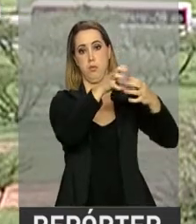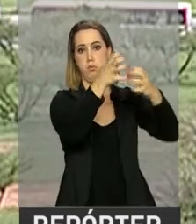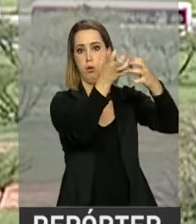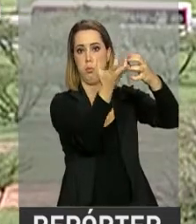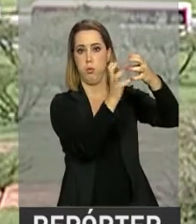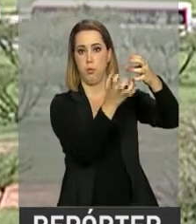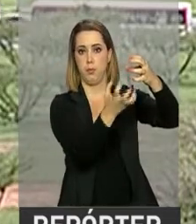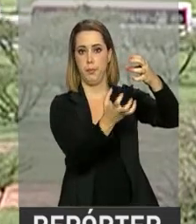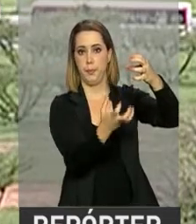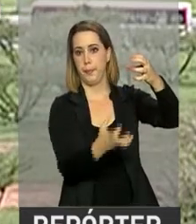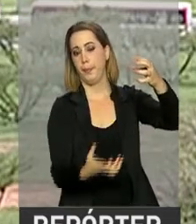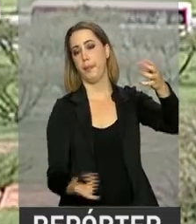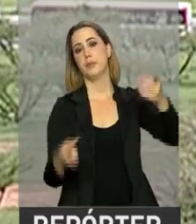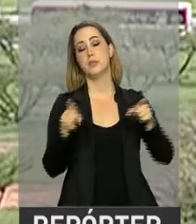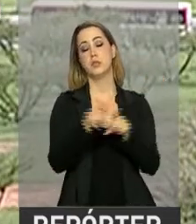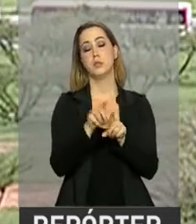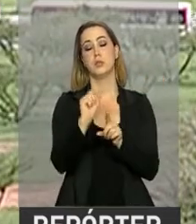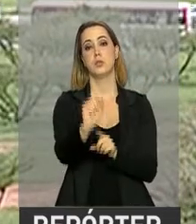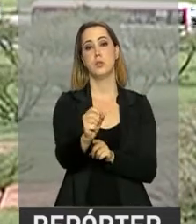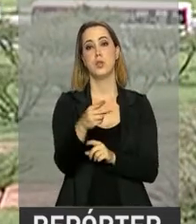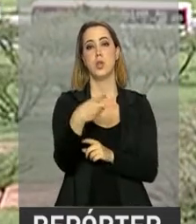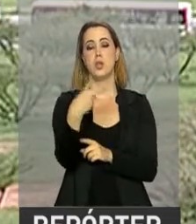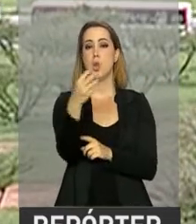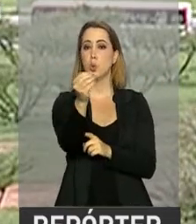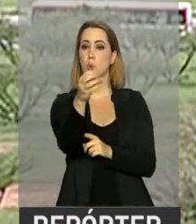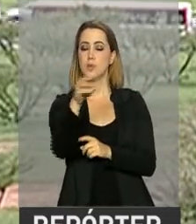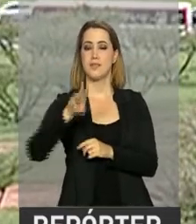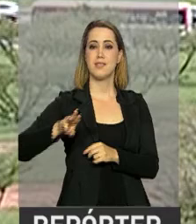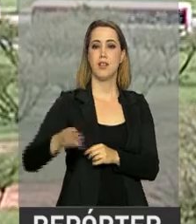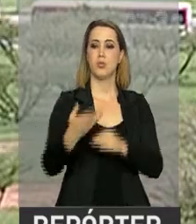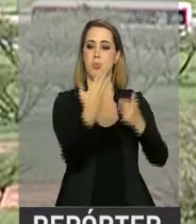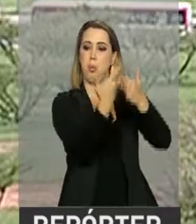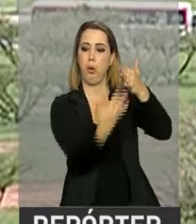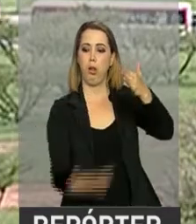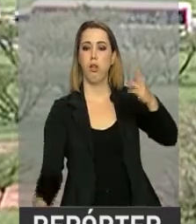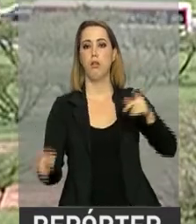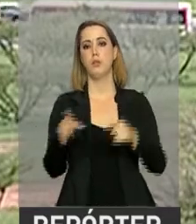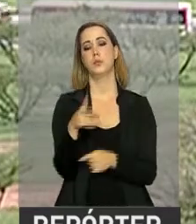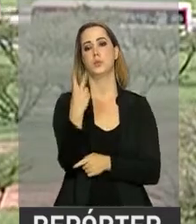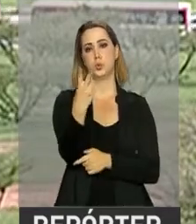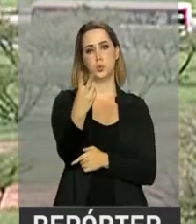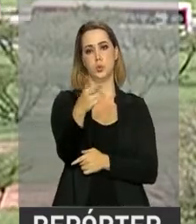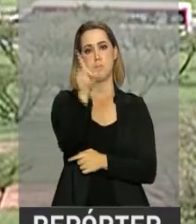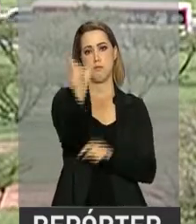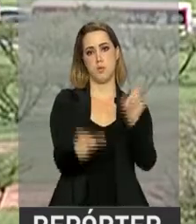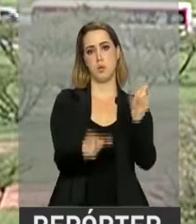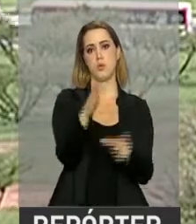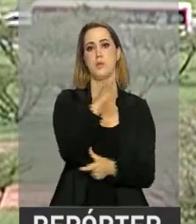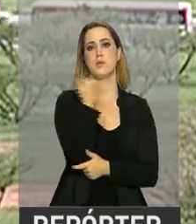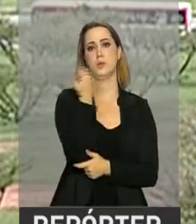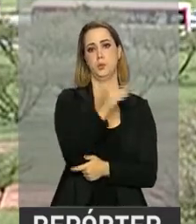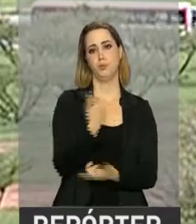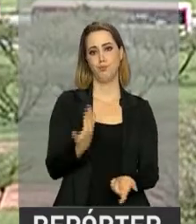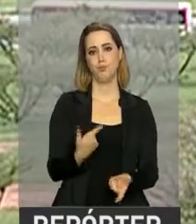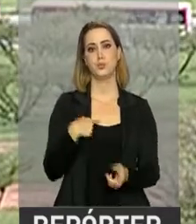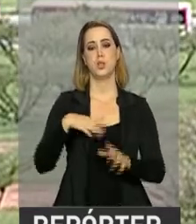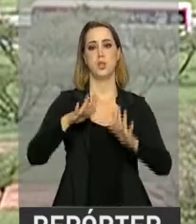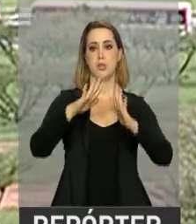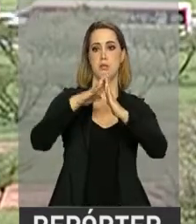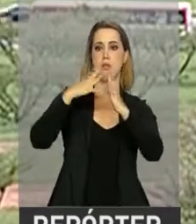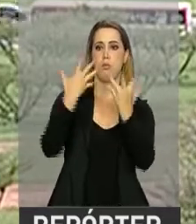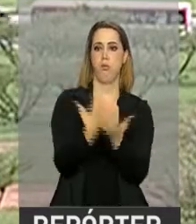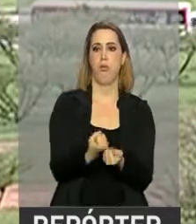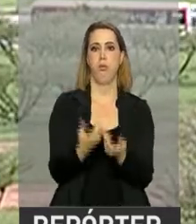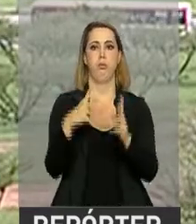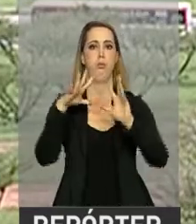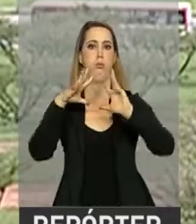da chamada Pedra do Quitandinha, que caiu 200 metros e acabou levando à morte de duas pessoas e à destruição completa de